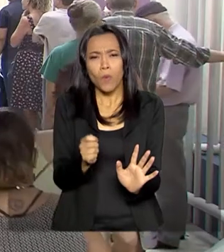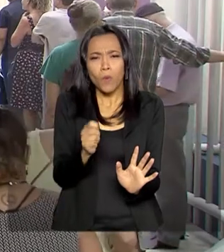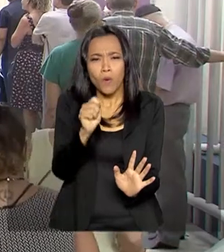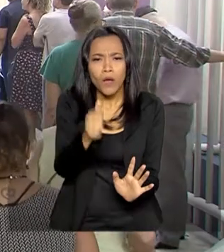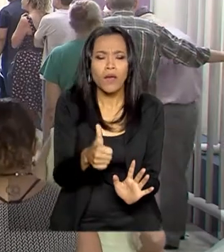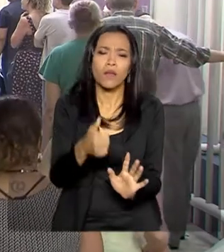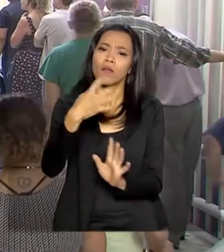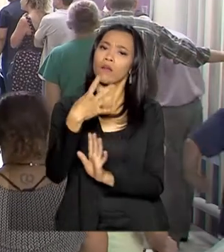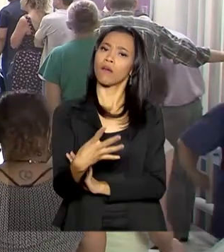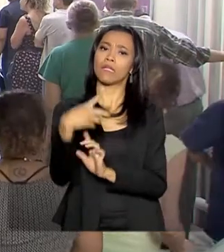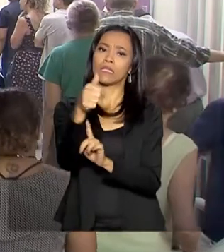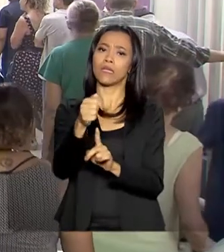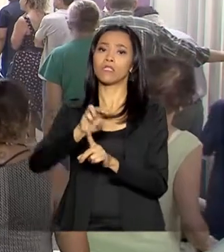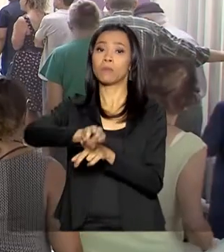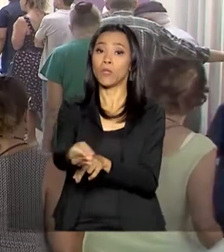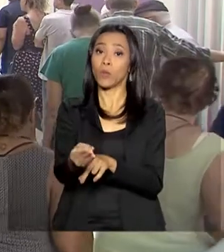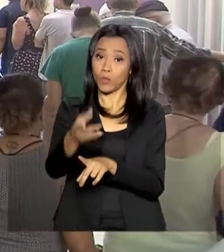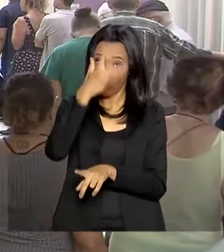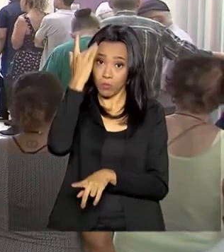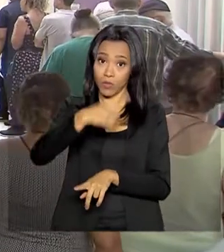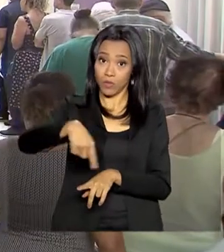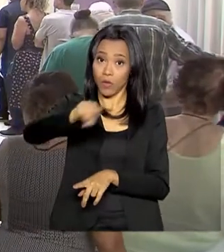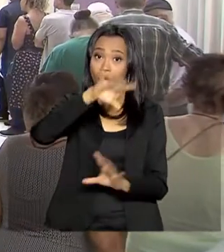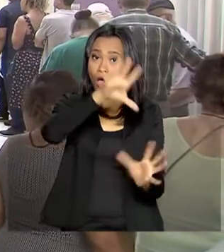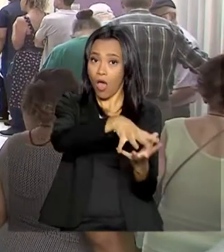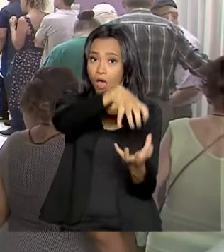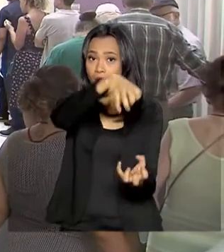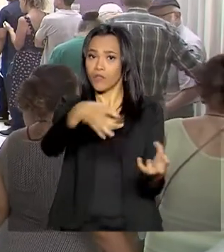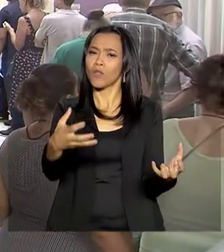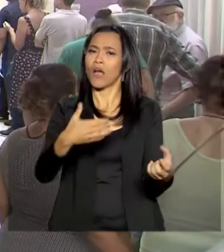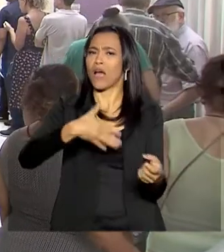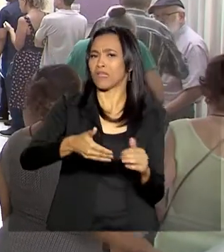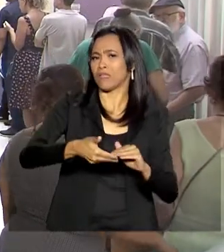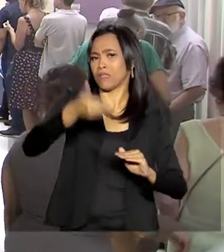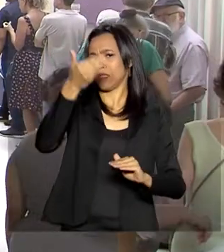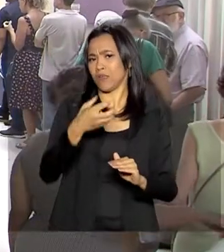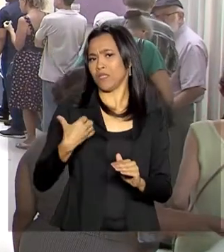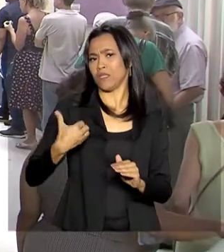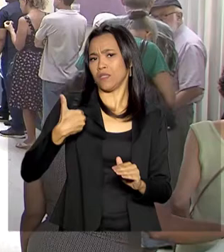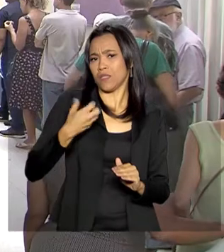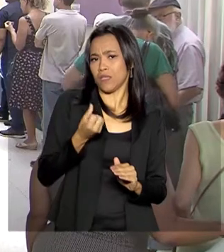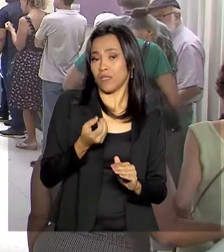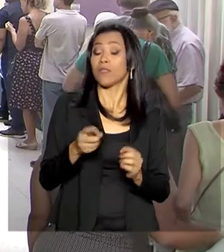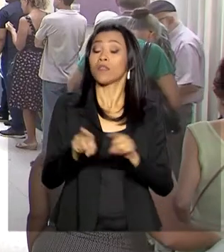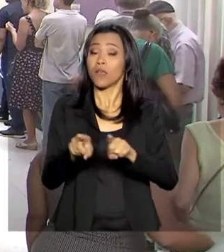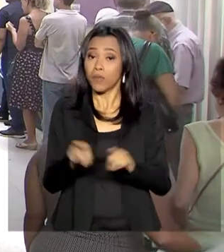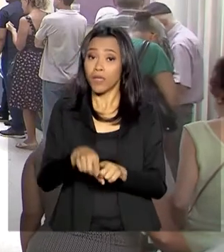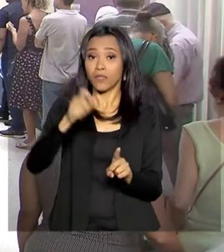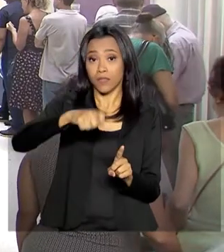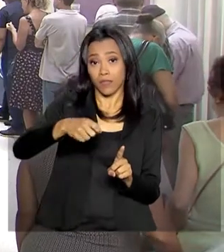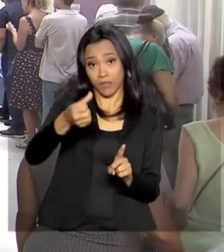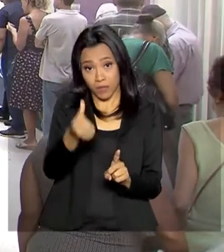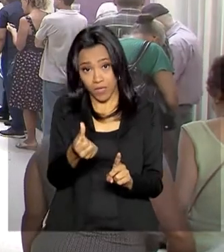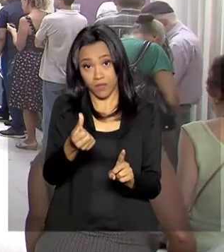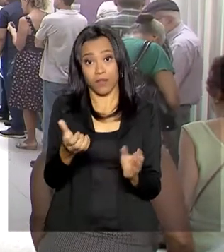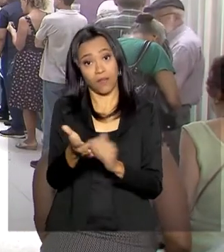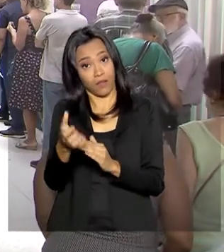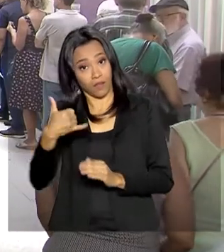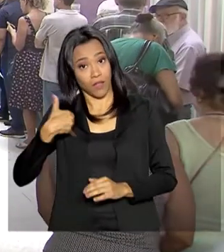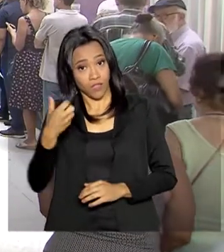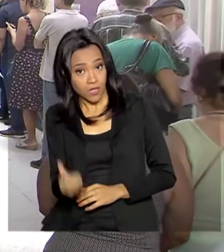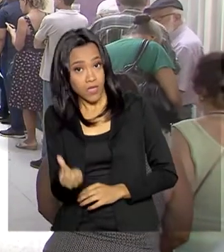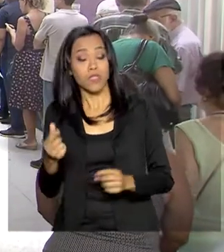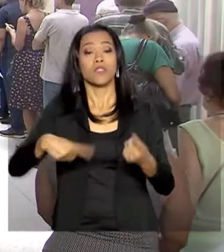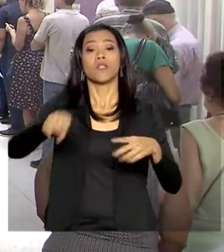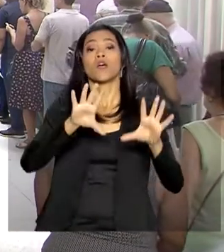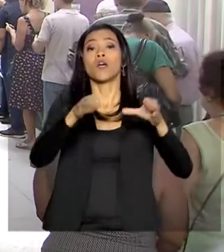47 milhões de pessoas são idosos acima de 60 anos, crianças de 6 meses a 6 anos incompletos, profissionais da área